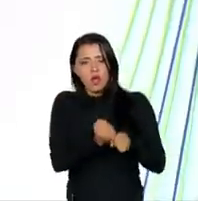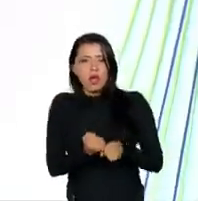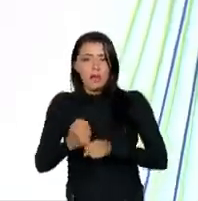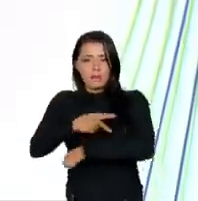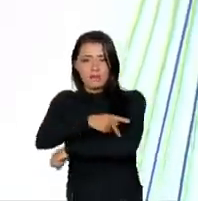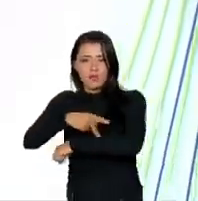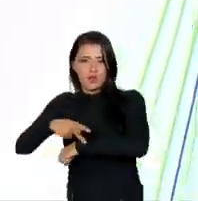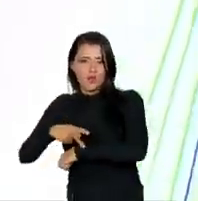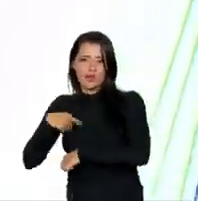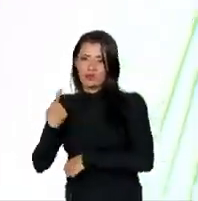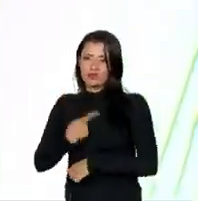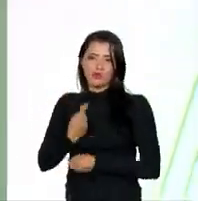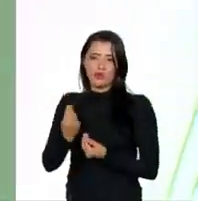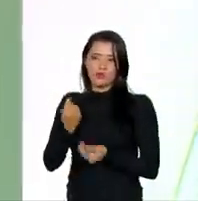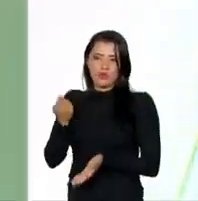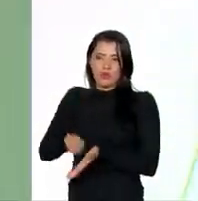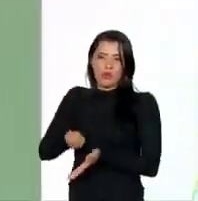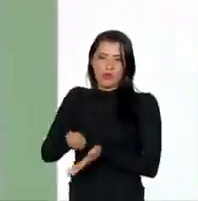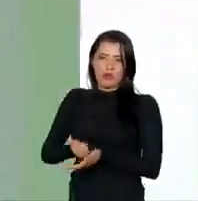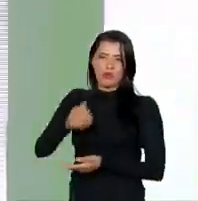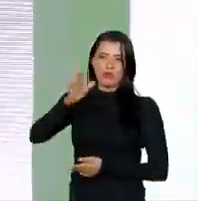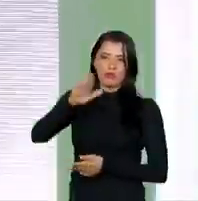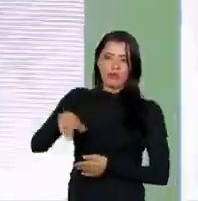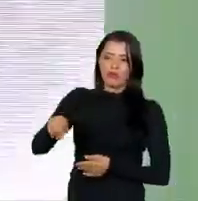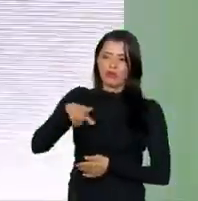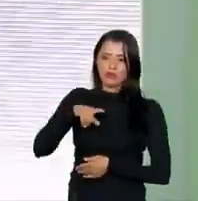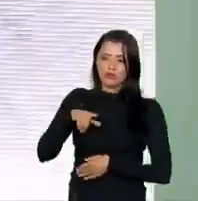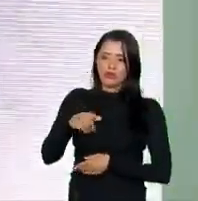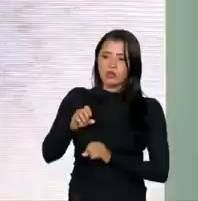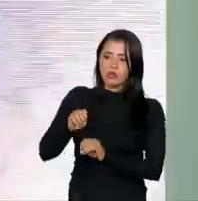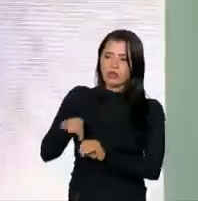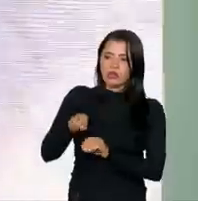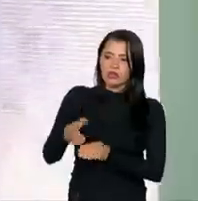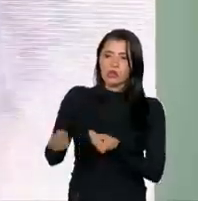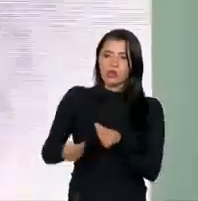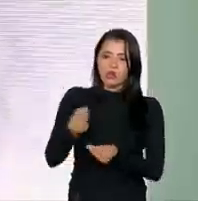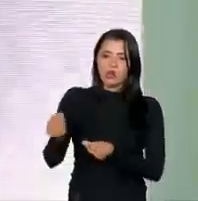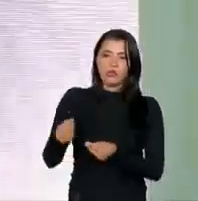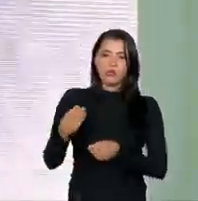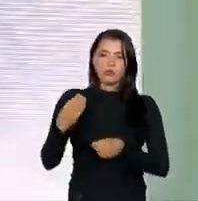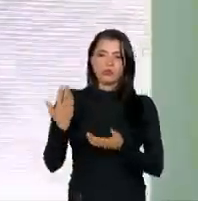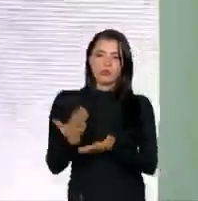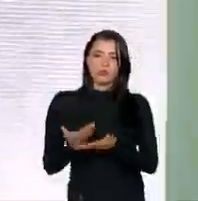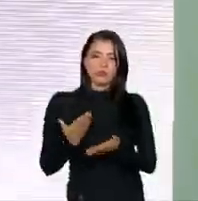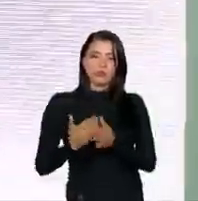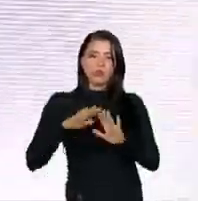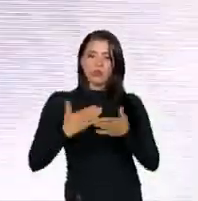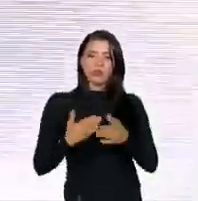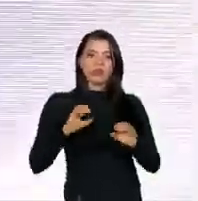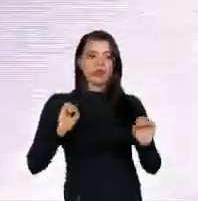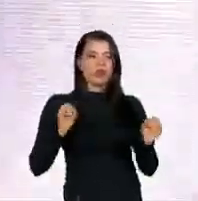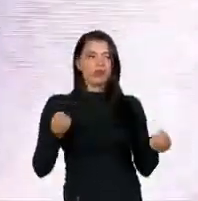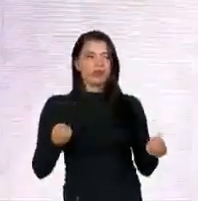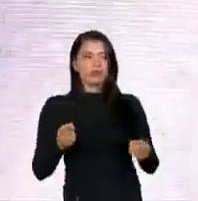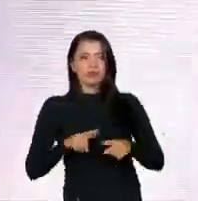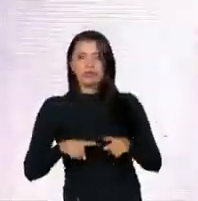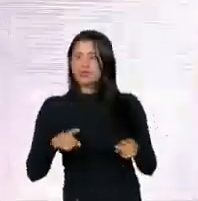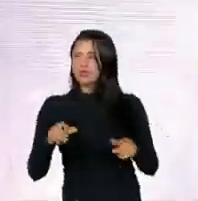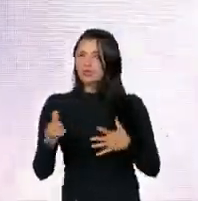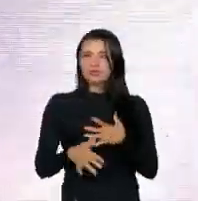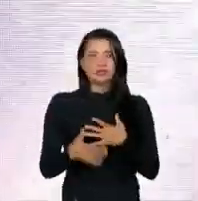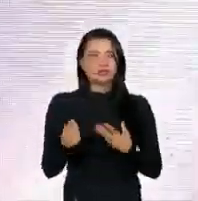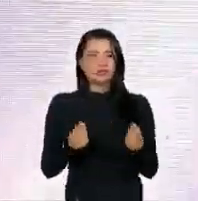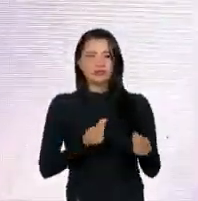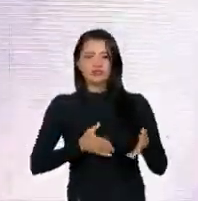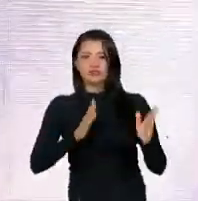não pode cobrar que uma criança seja alfabetizada estudando numa escola que tem a mínima infraestrutura. Temos